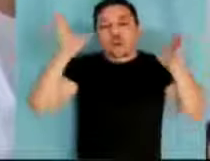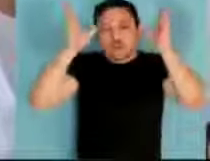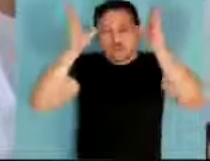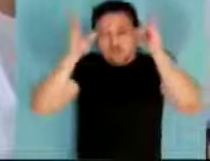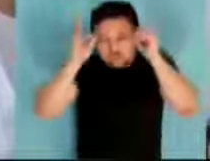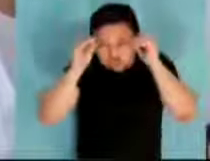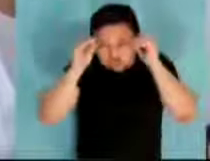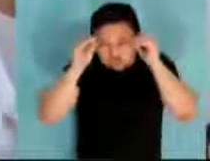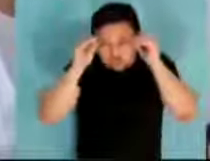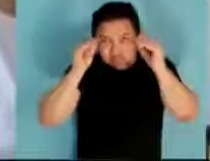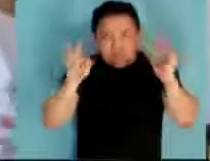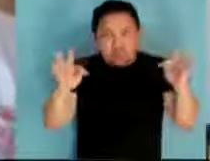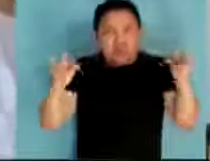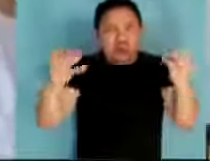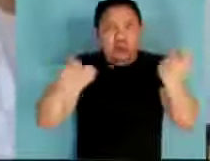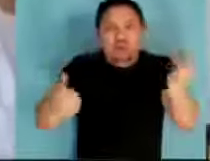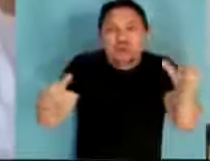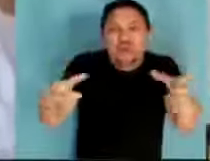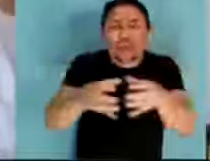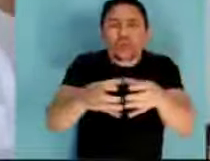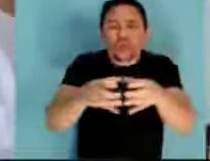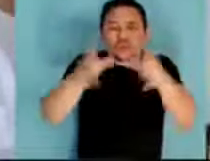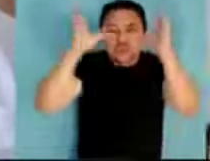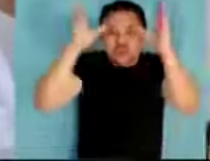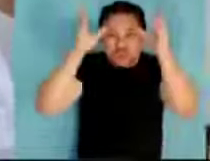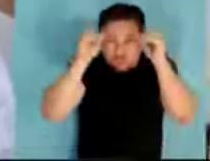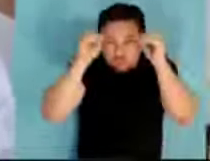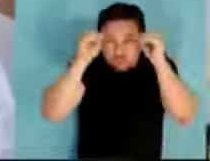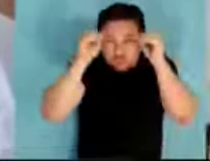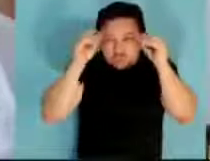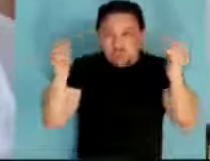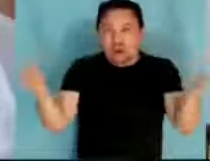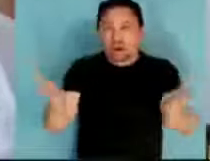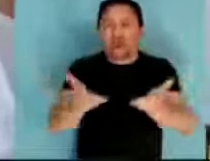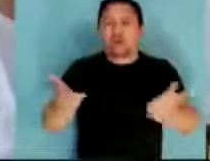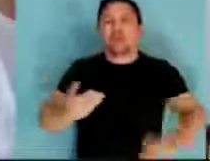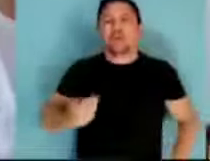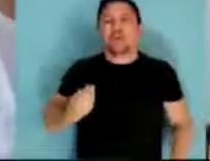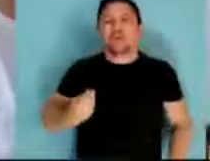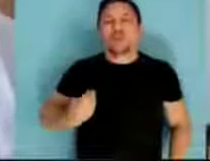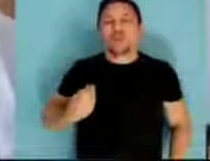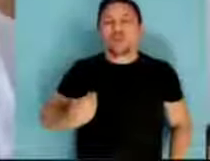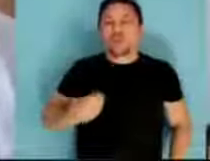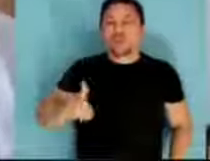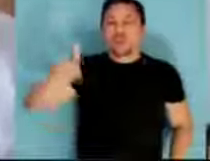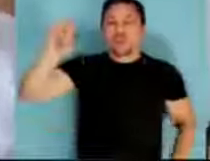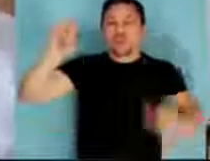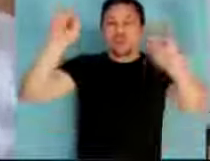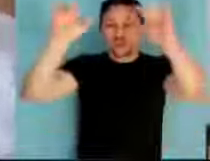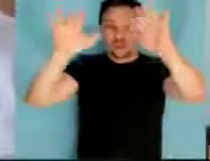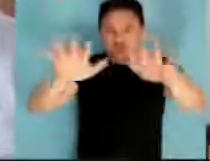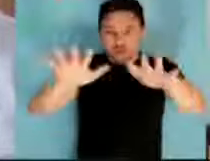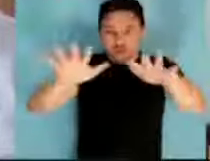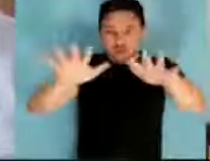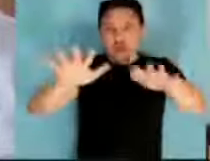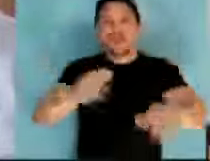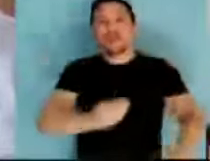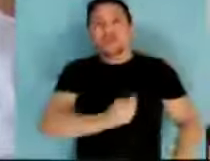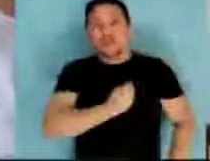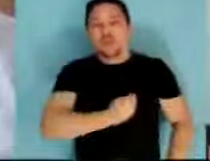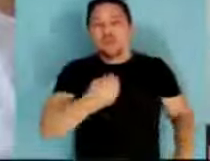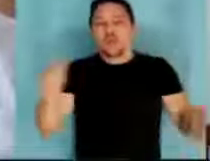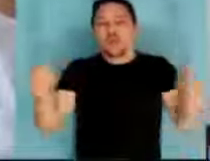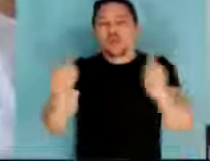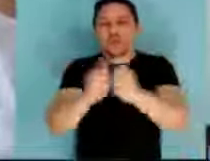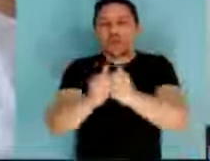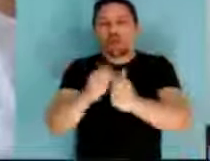bem, porque conosco todos estarão bem, aqui e além. Deus nosso Senhor os abençoe